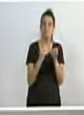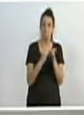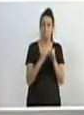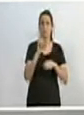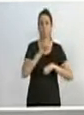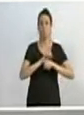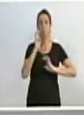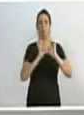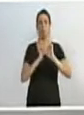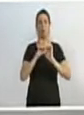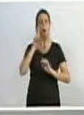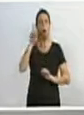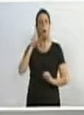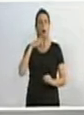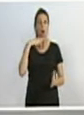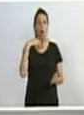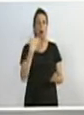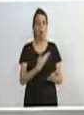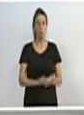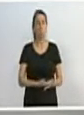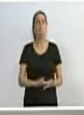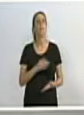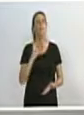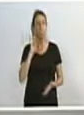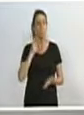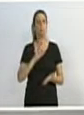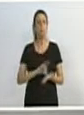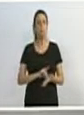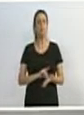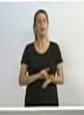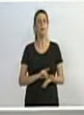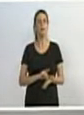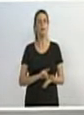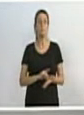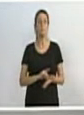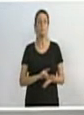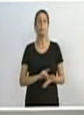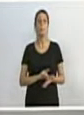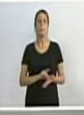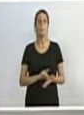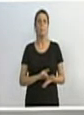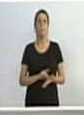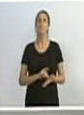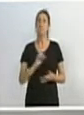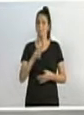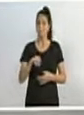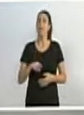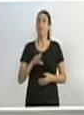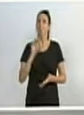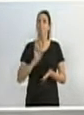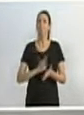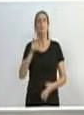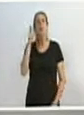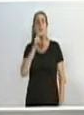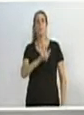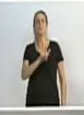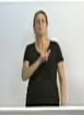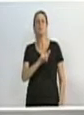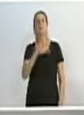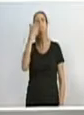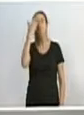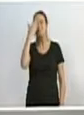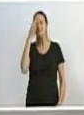eles ficaram deslumbrados, essa é a palavra. Então, assim, é uma conquista, e eu tenho certeza que tudo